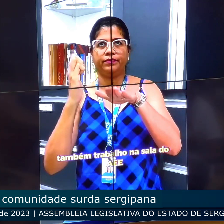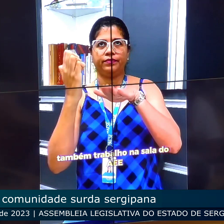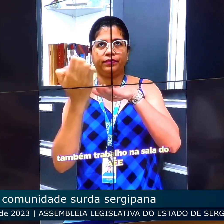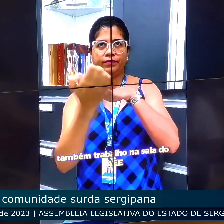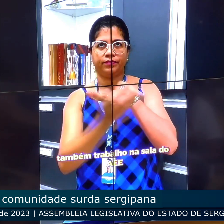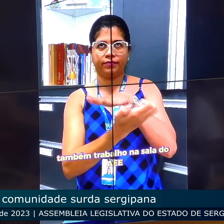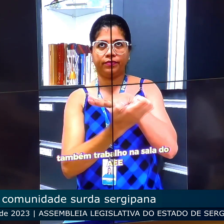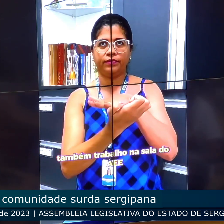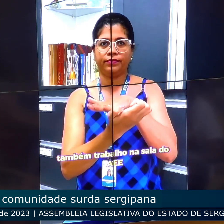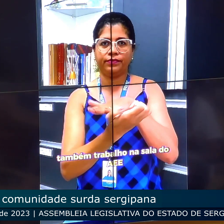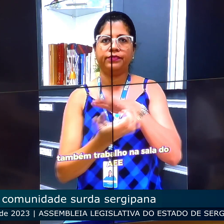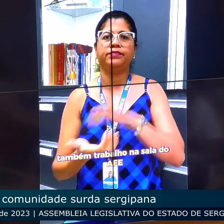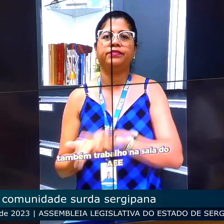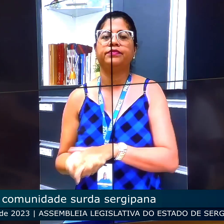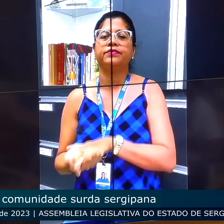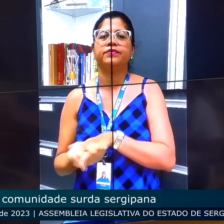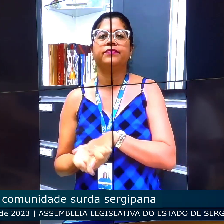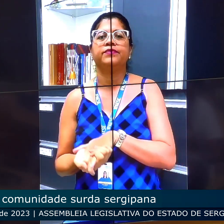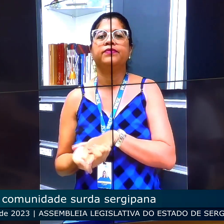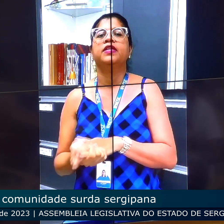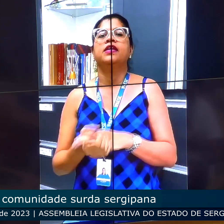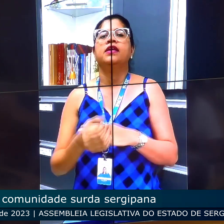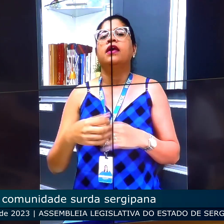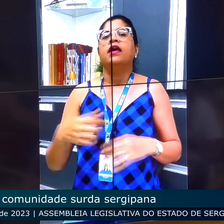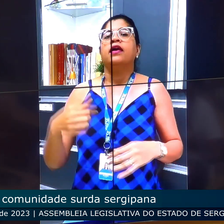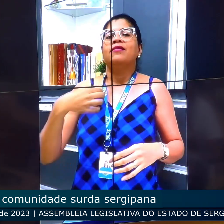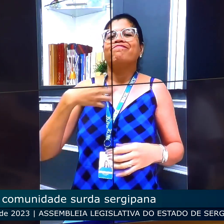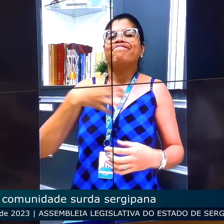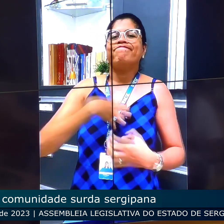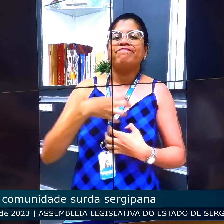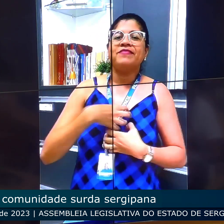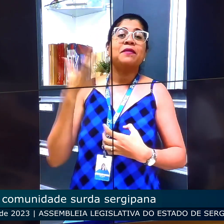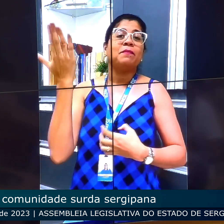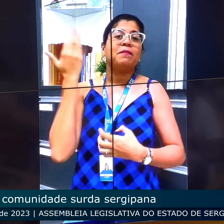Também trabalho na sala do AEE.